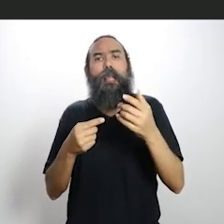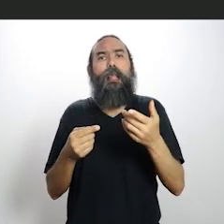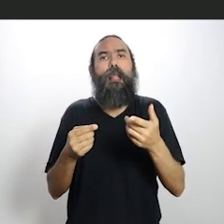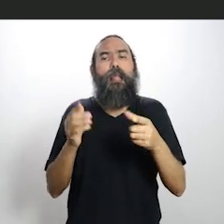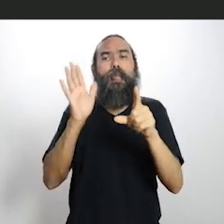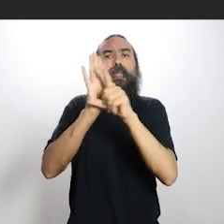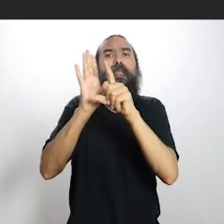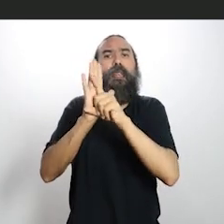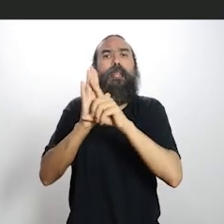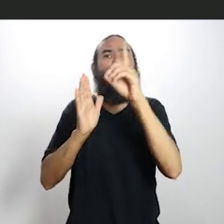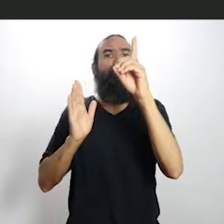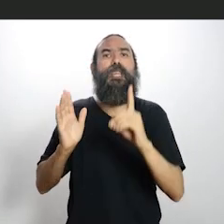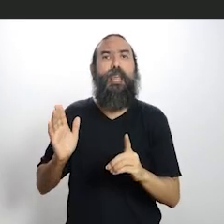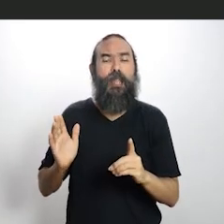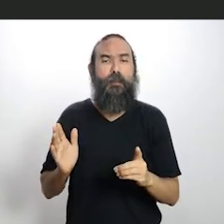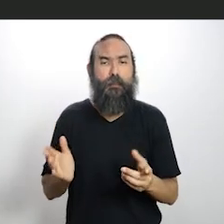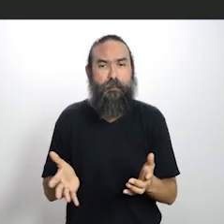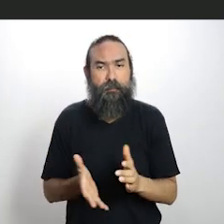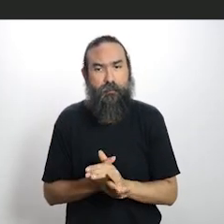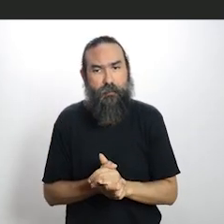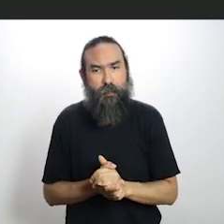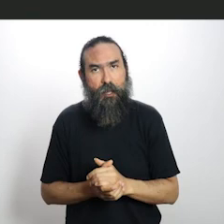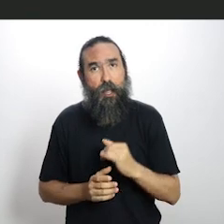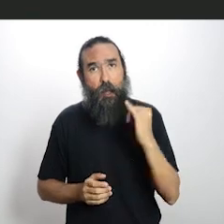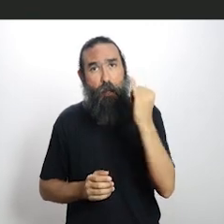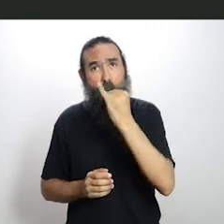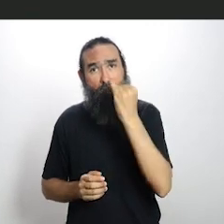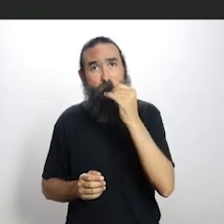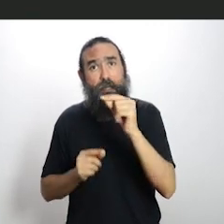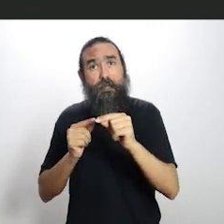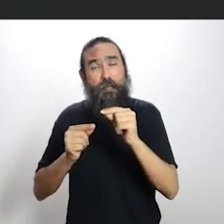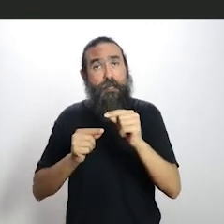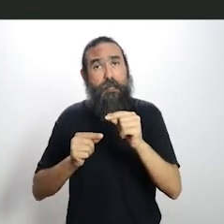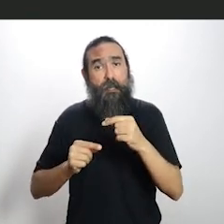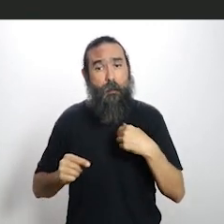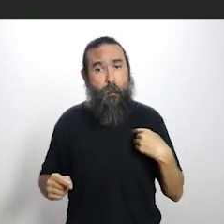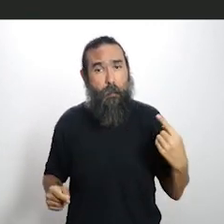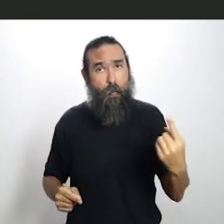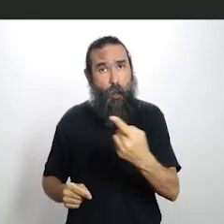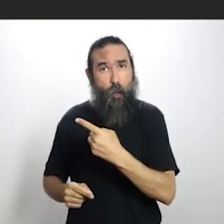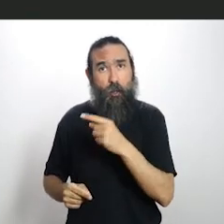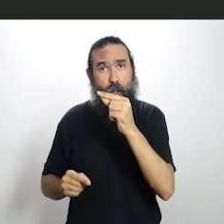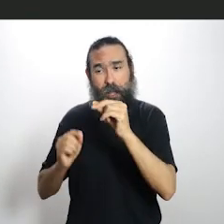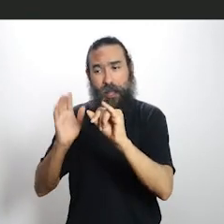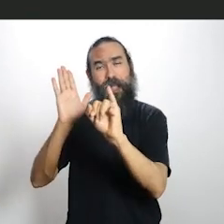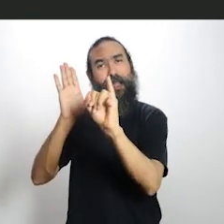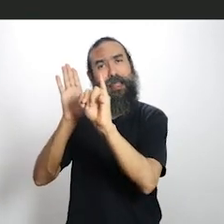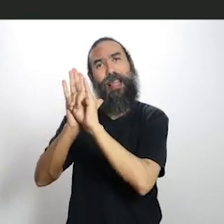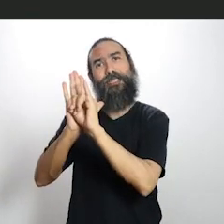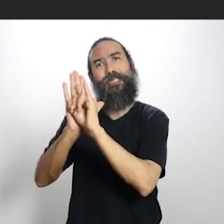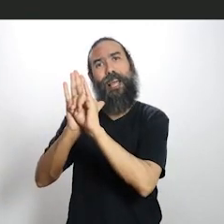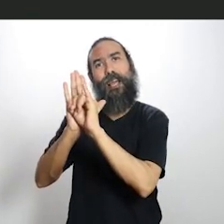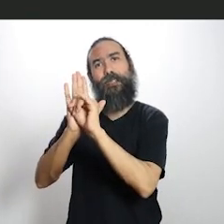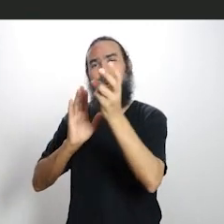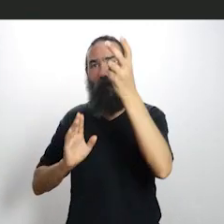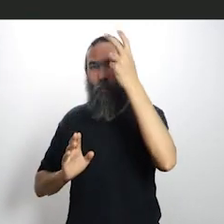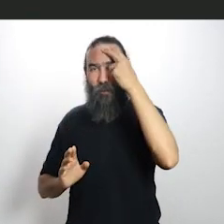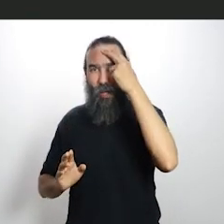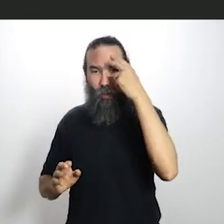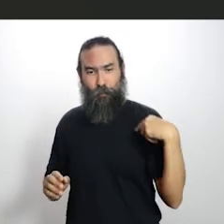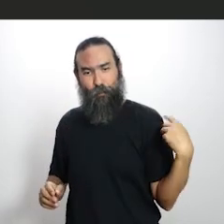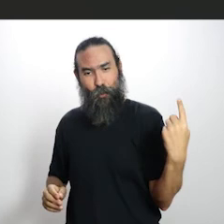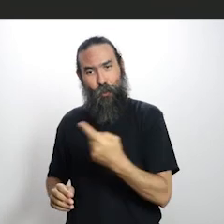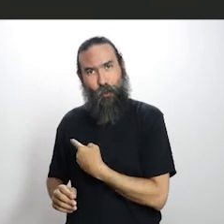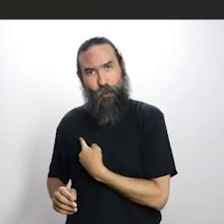resistência né agora vem de um momento de de de muito delicado de pandemia em qual mais uma vez